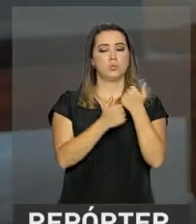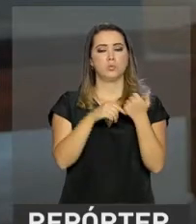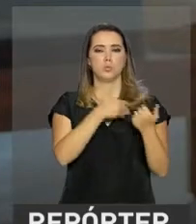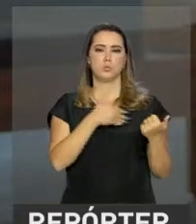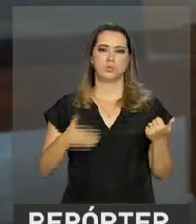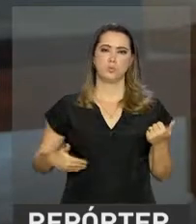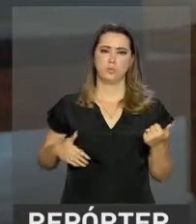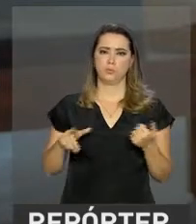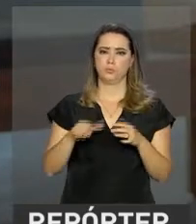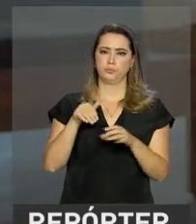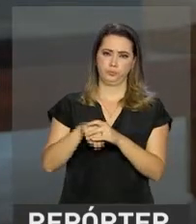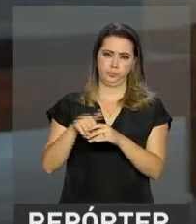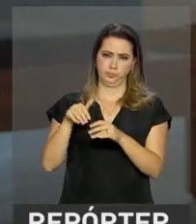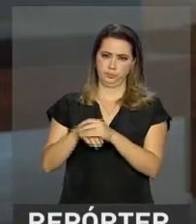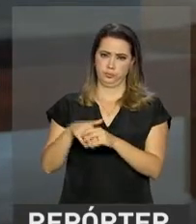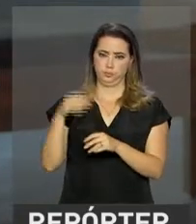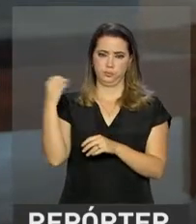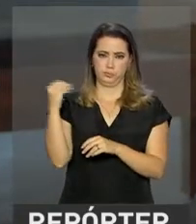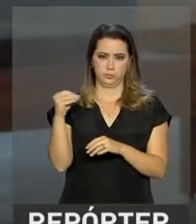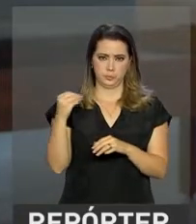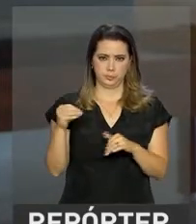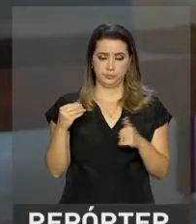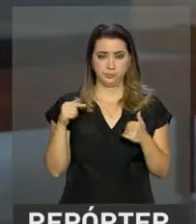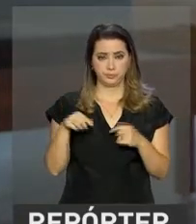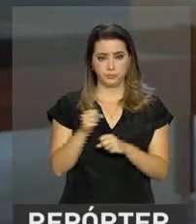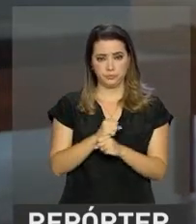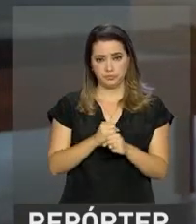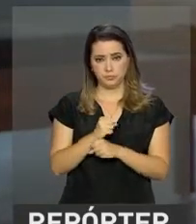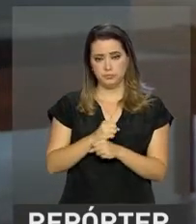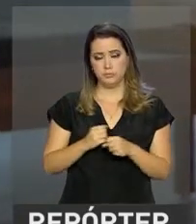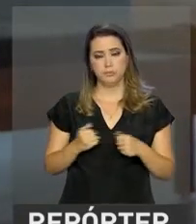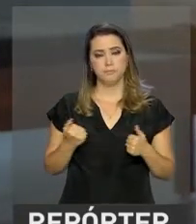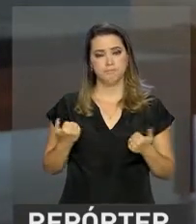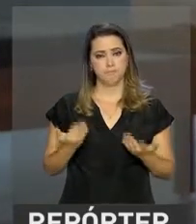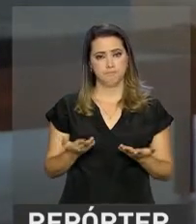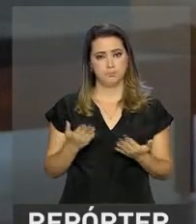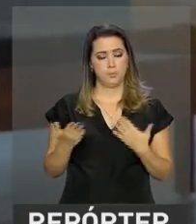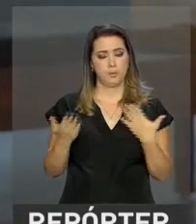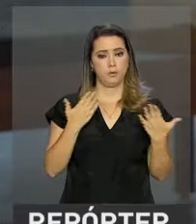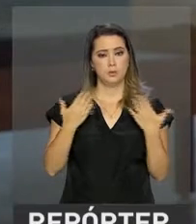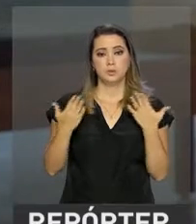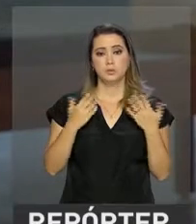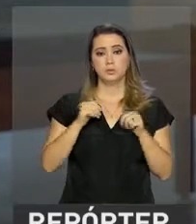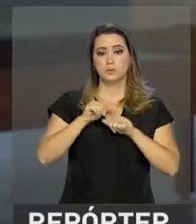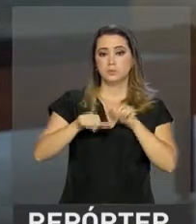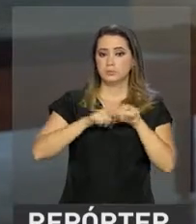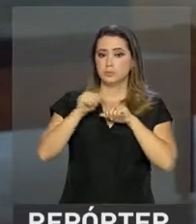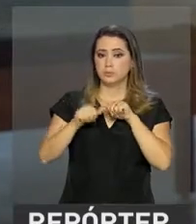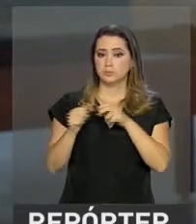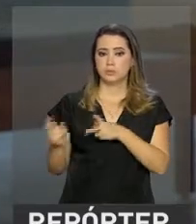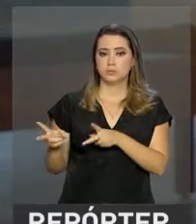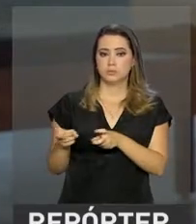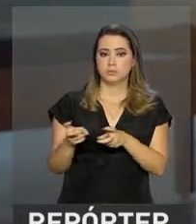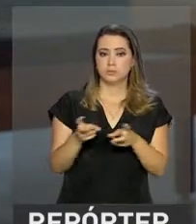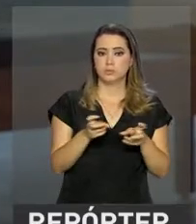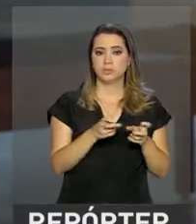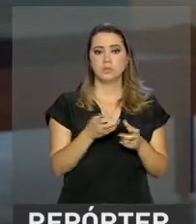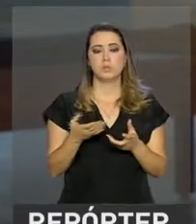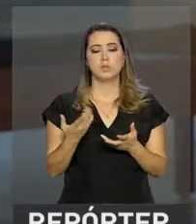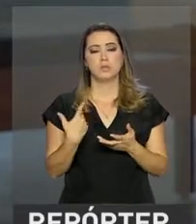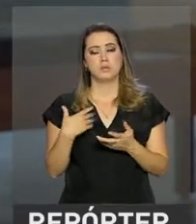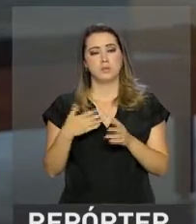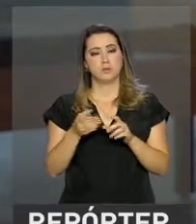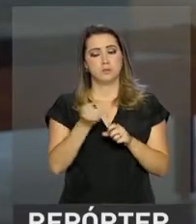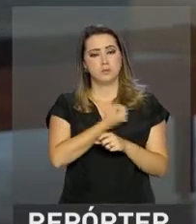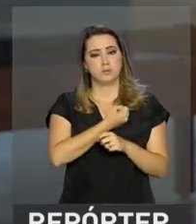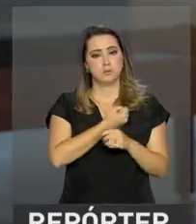ser eleito nas eleições de outubro deste ano. Já em relação à mudança da perspectiva da nota de